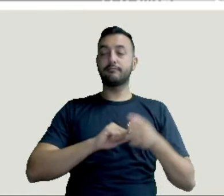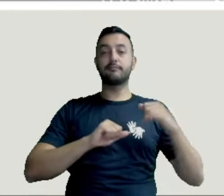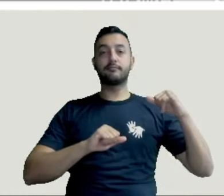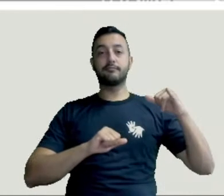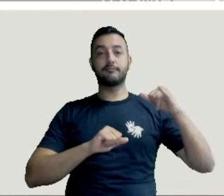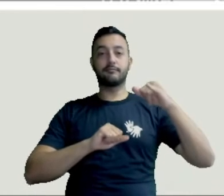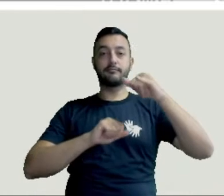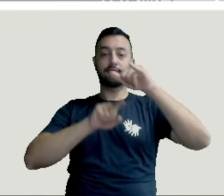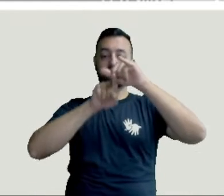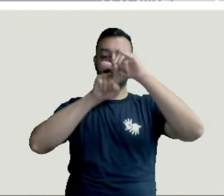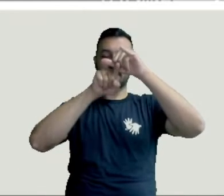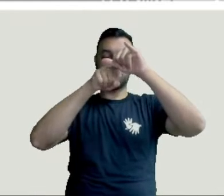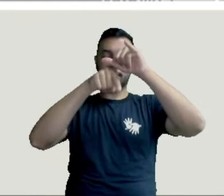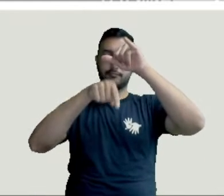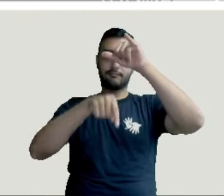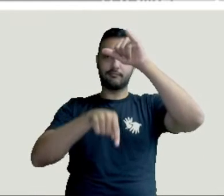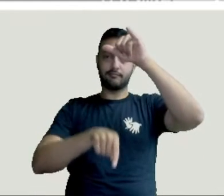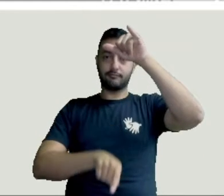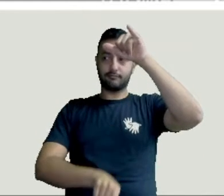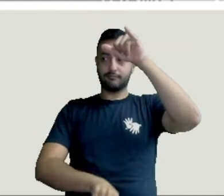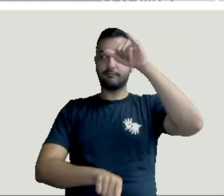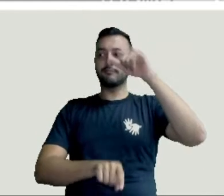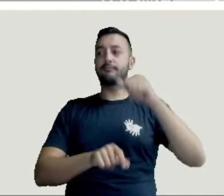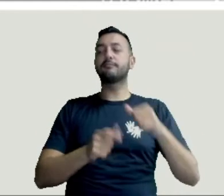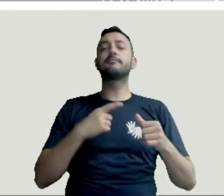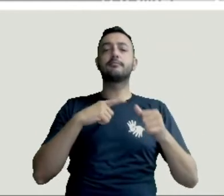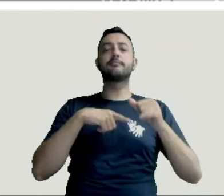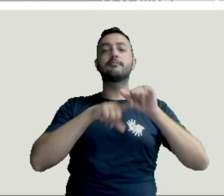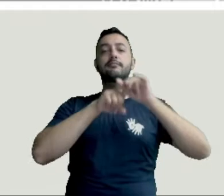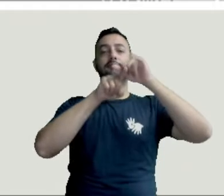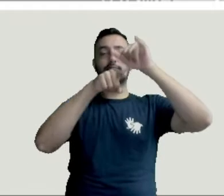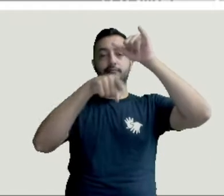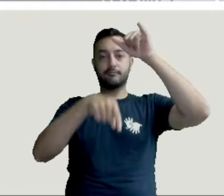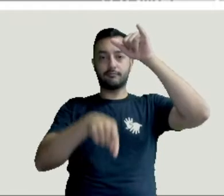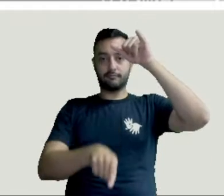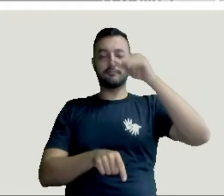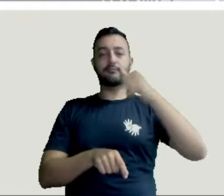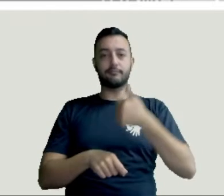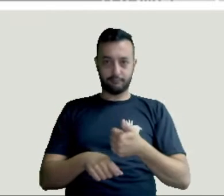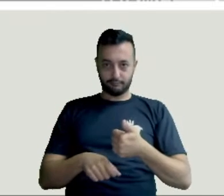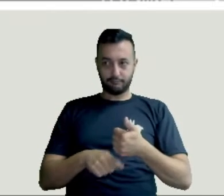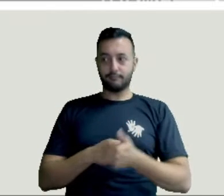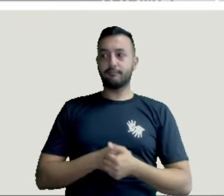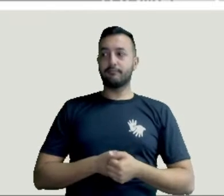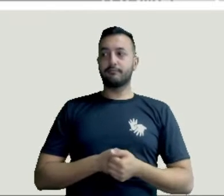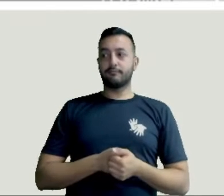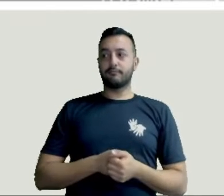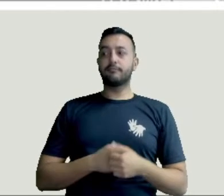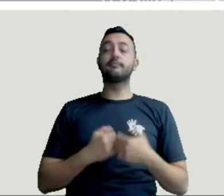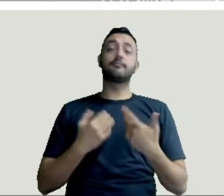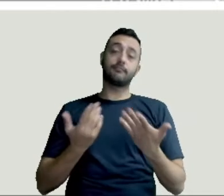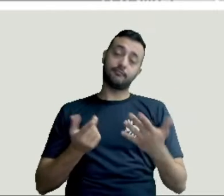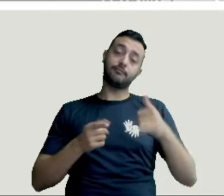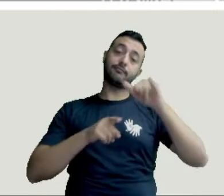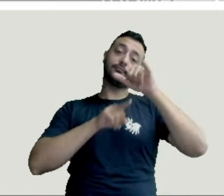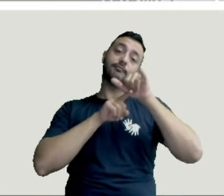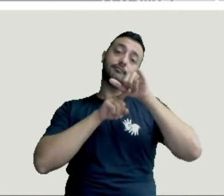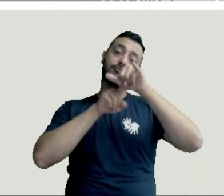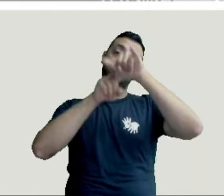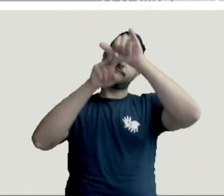torpedo, tá? Um míssil, aliás, lança um míssil aí. Bom? E esse míssil